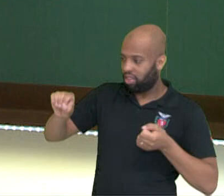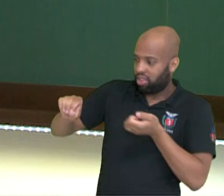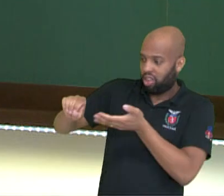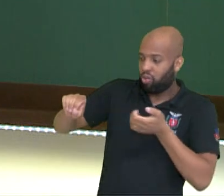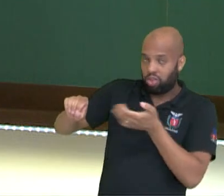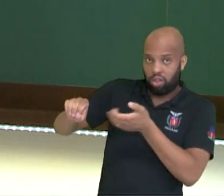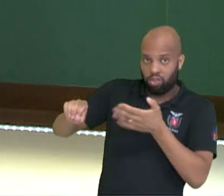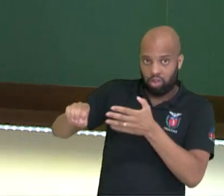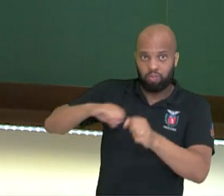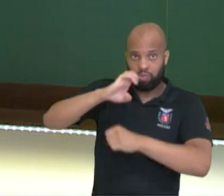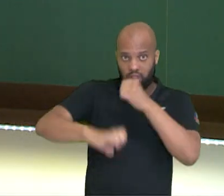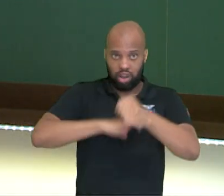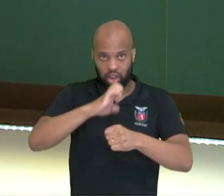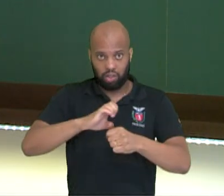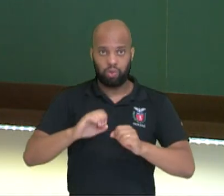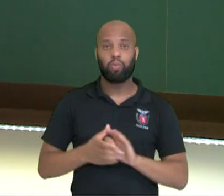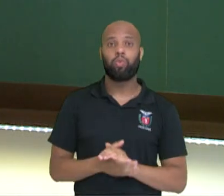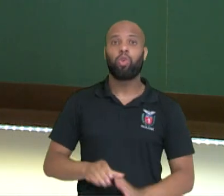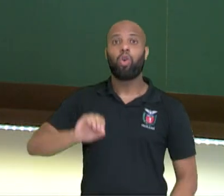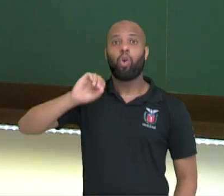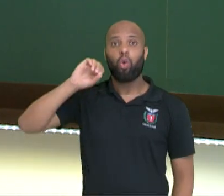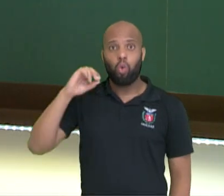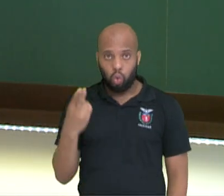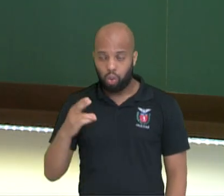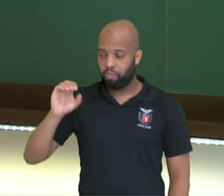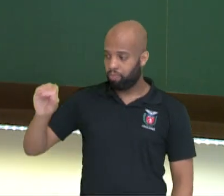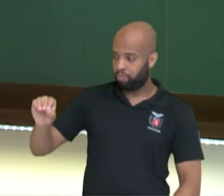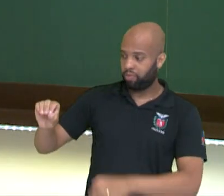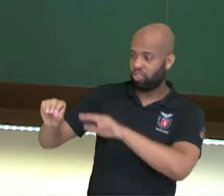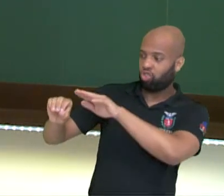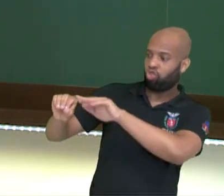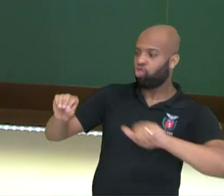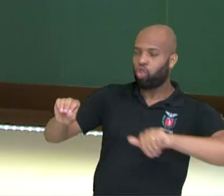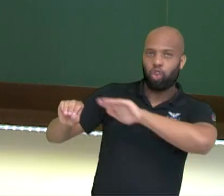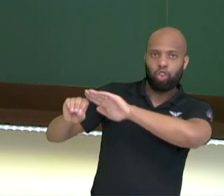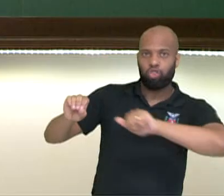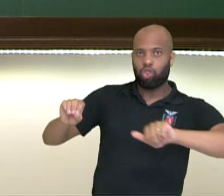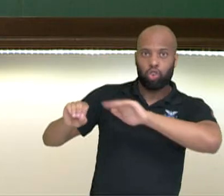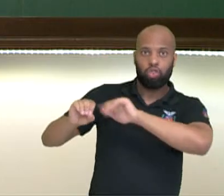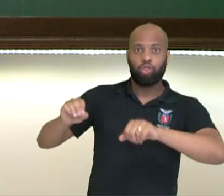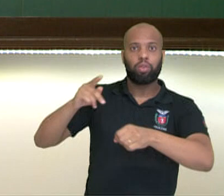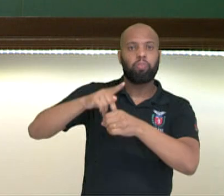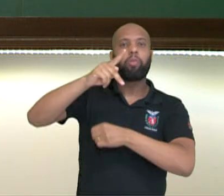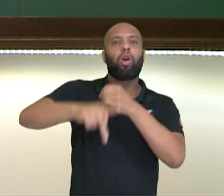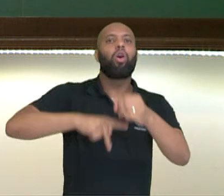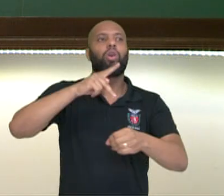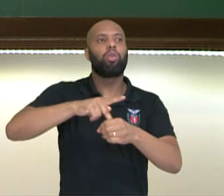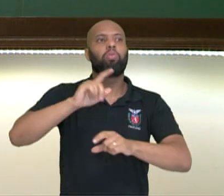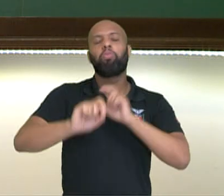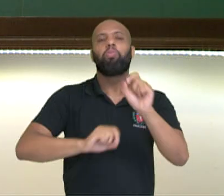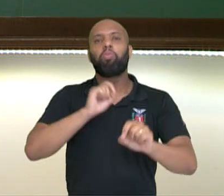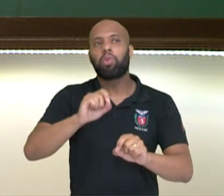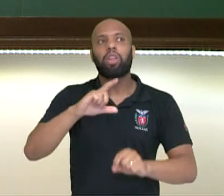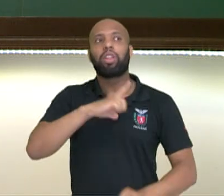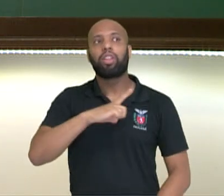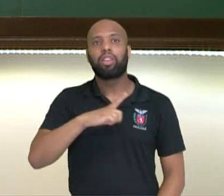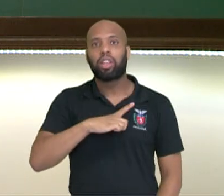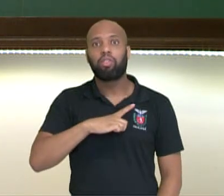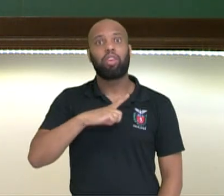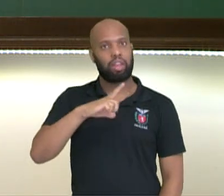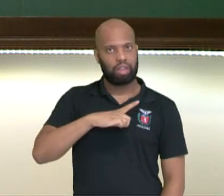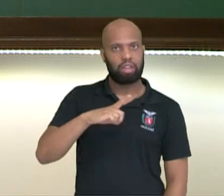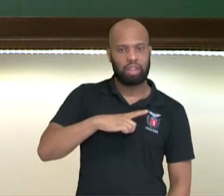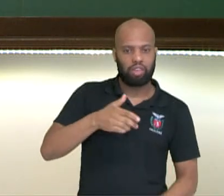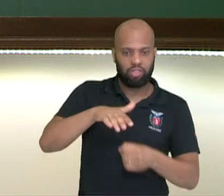elétrons ou um processo em que se retirou uma quantidade de prótons. ela sofreu claramente uma